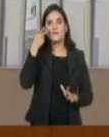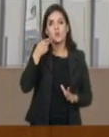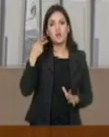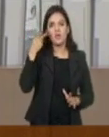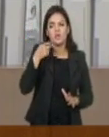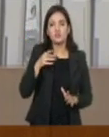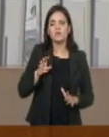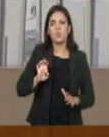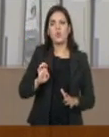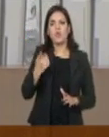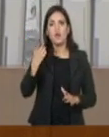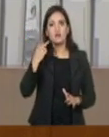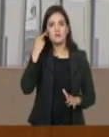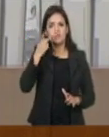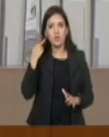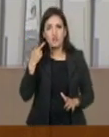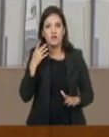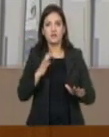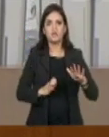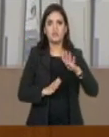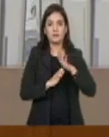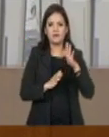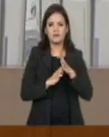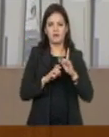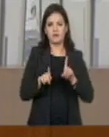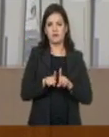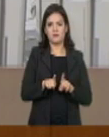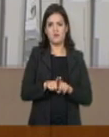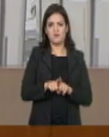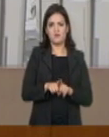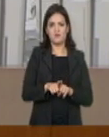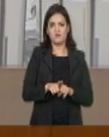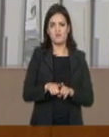ex-parlamentares, vários empresários,